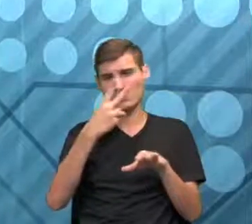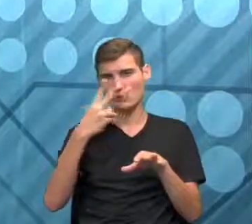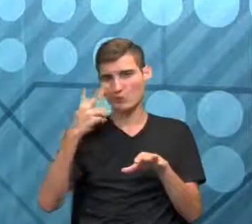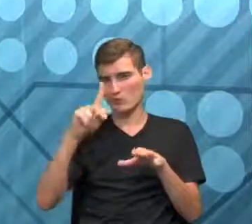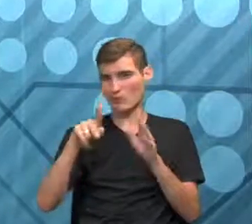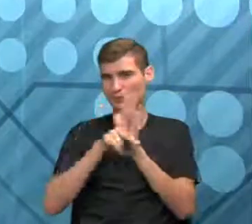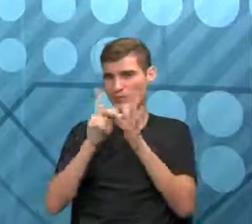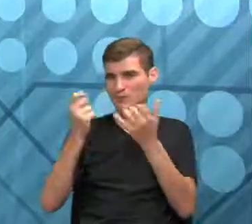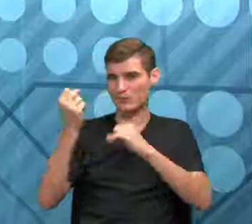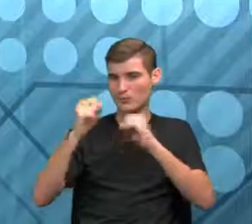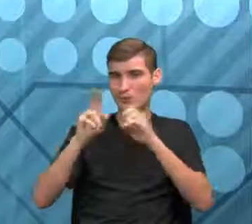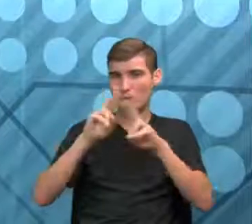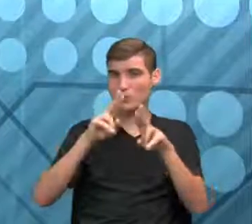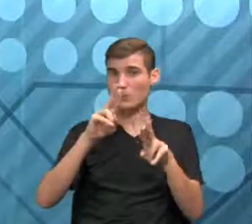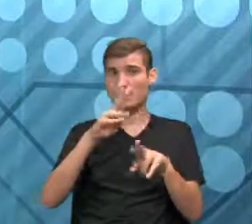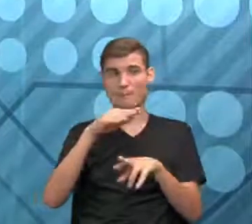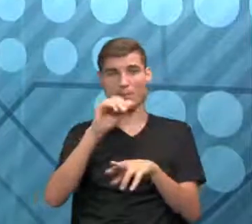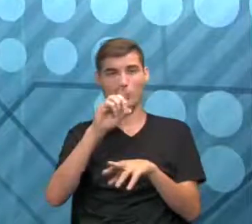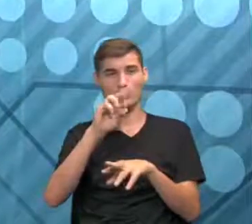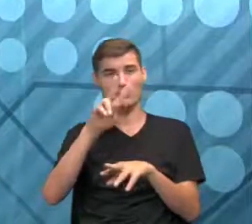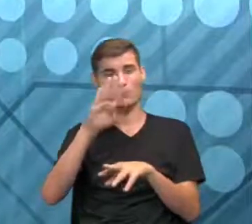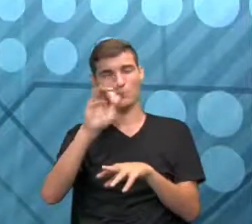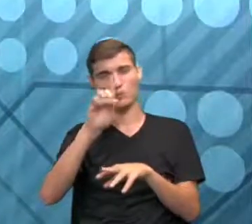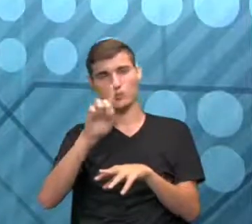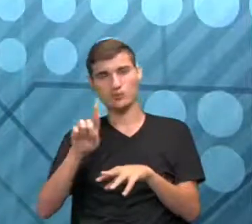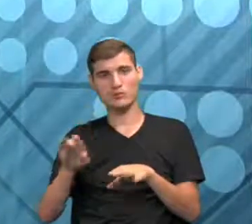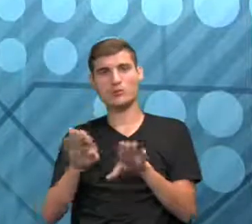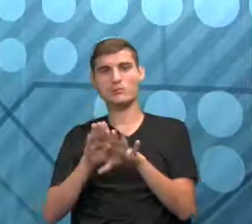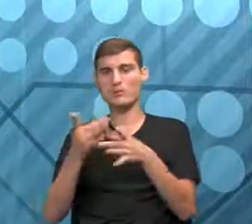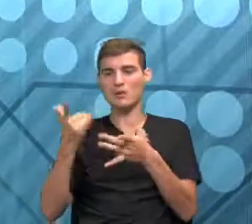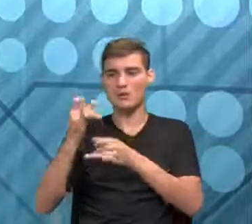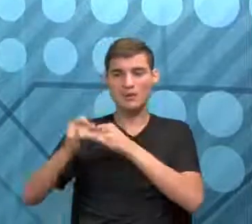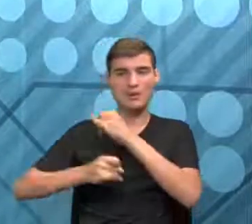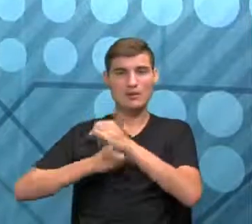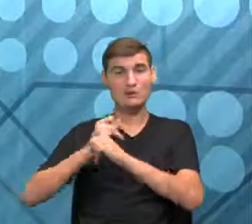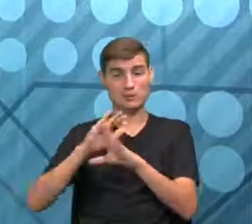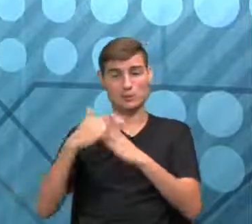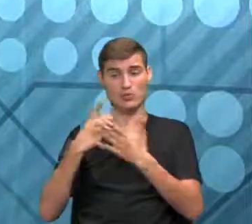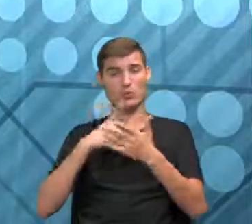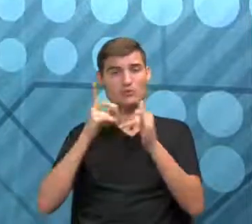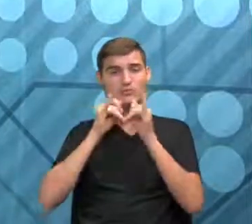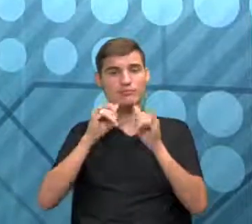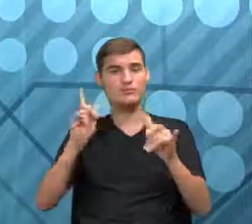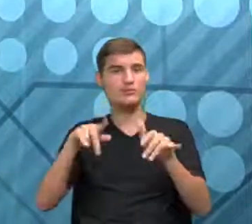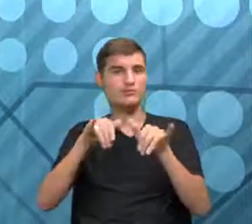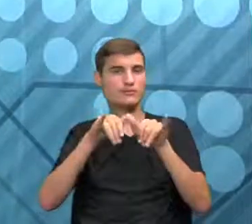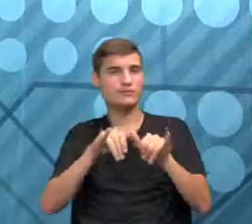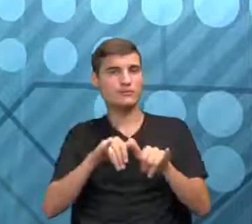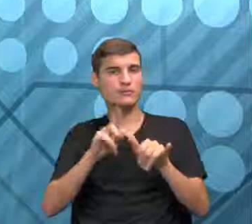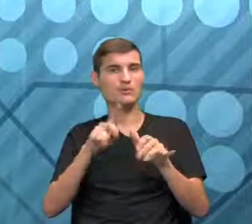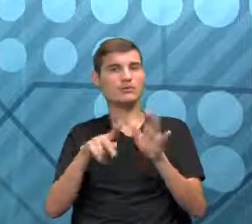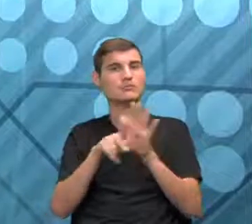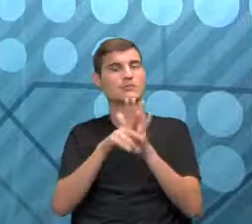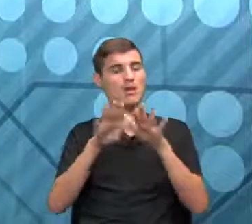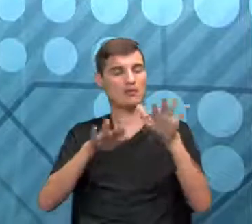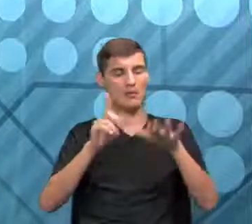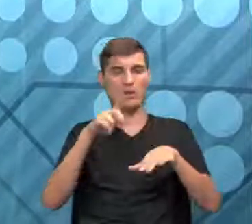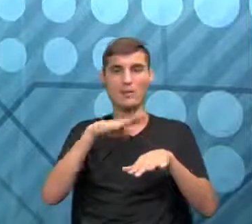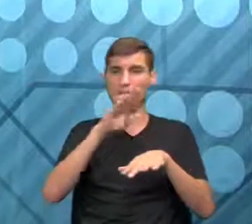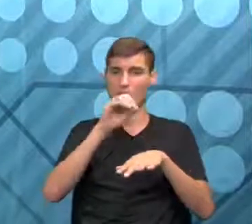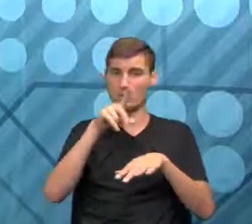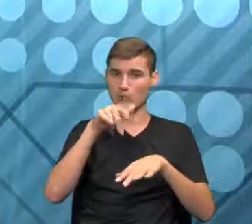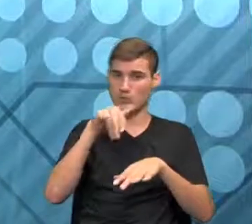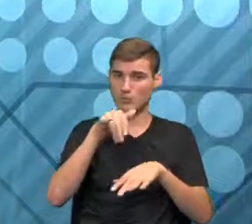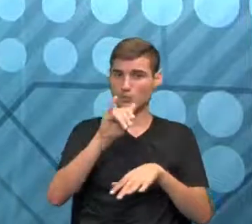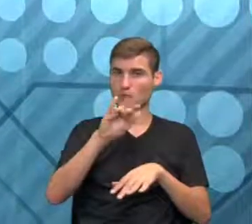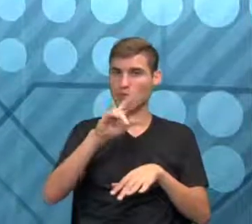indústria, comunicação Modbus, comunicação Ethernet, qualquer comunicação tem uma frequência fixa. Muitas vezes dada em baud rate, que é uma